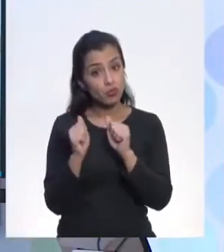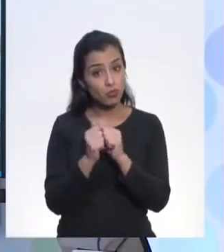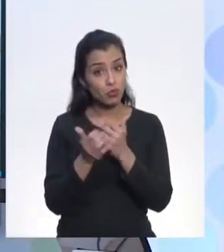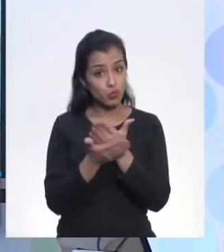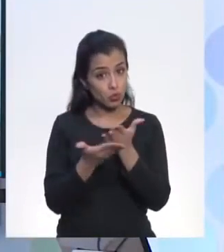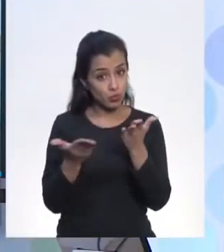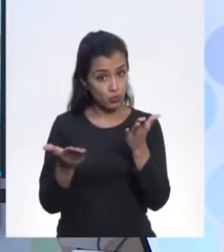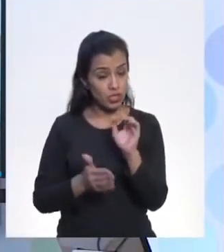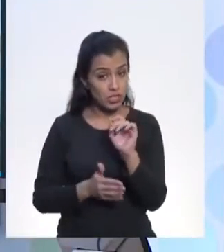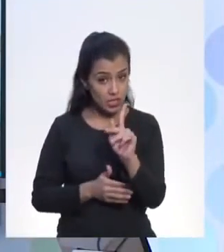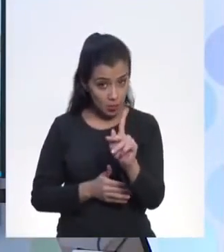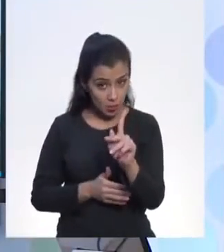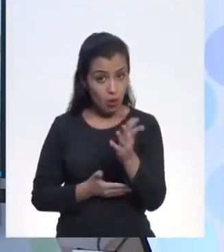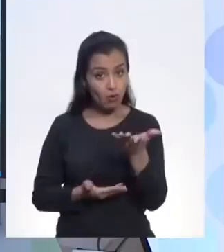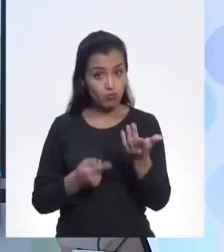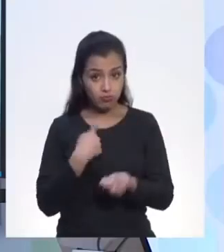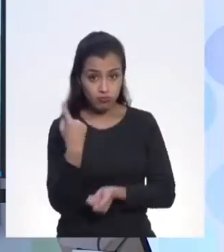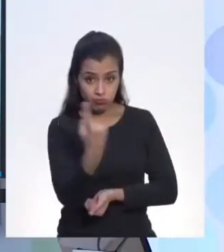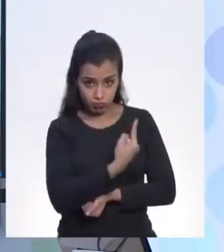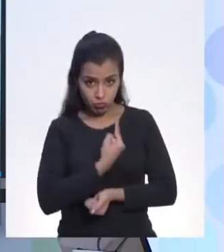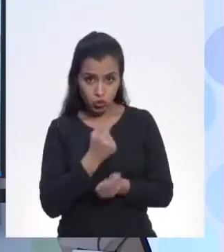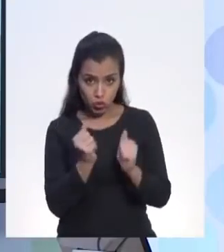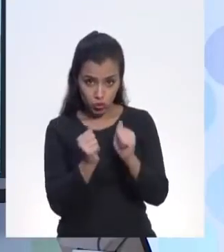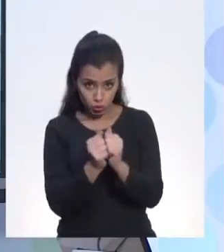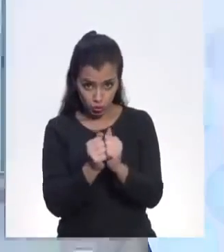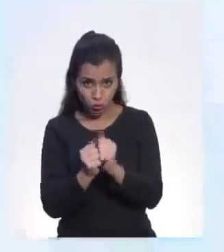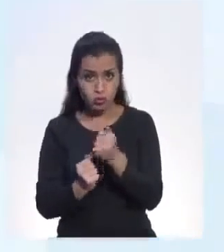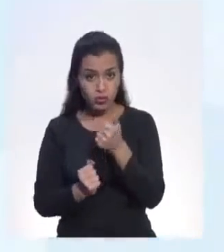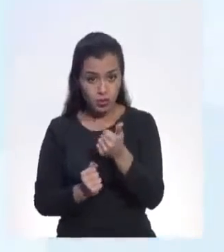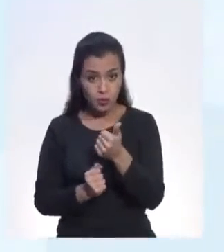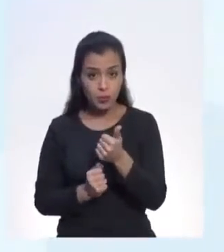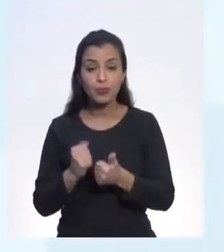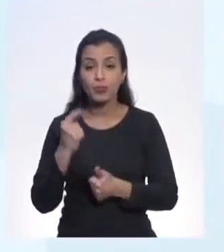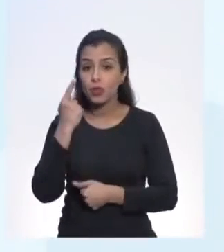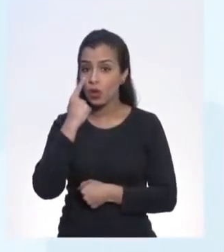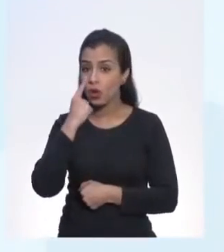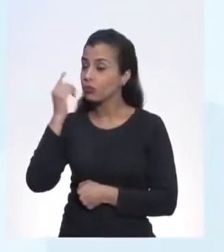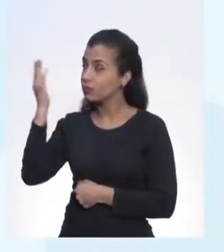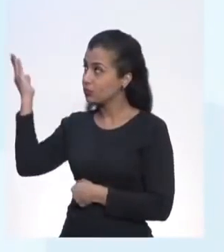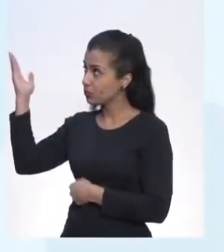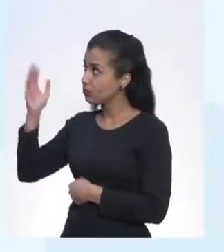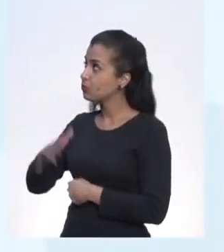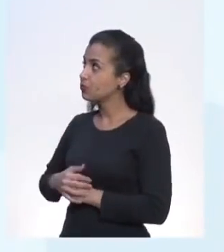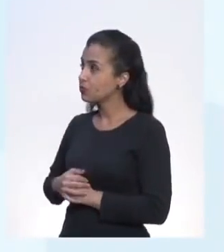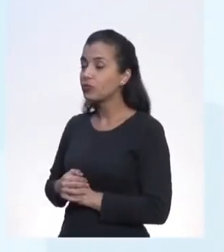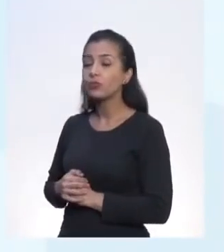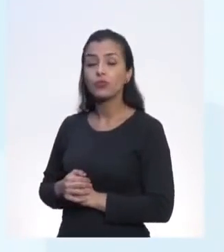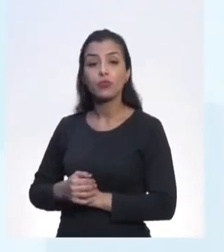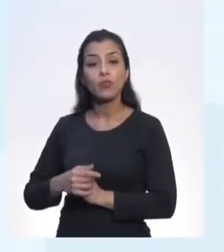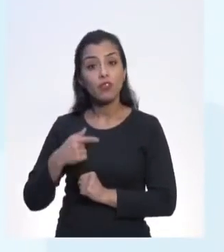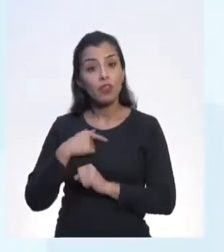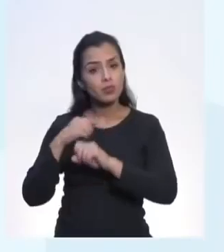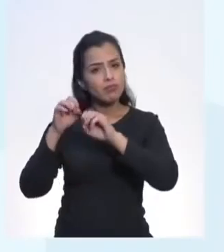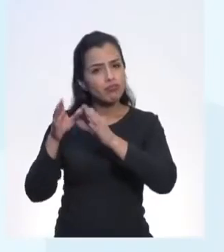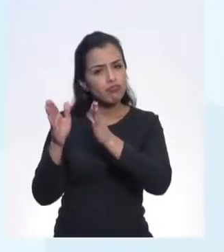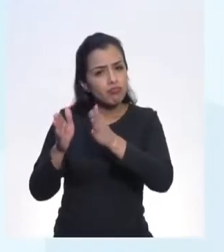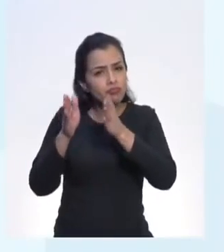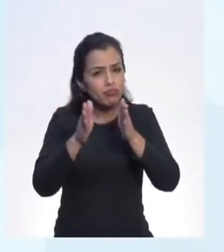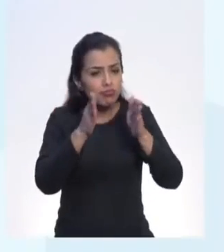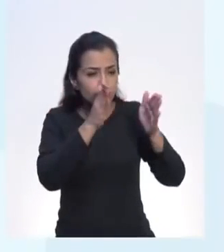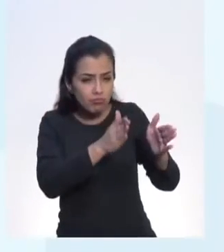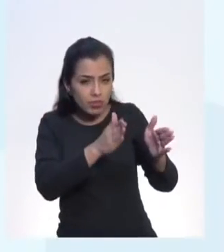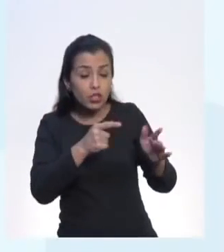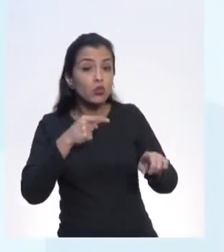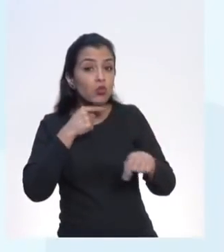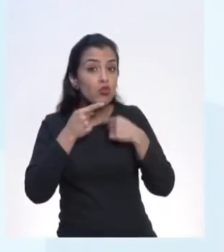vocês, certo? Vamos fazer juntos, pessoal? Vamos fazer passo a passo e tirando as dúvidas, ok? Muito